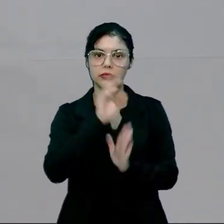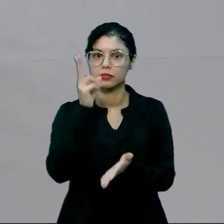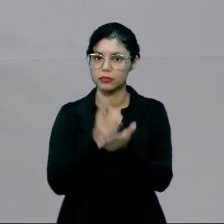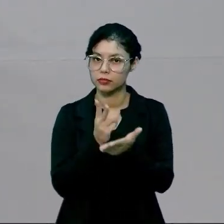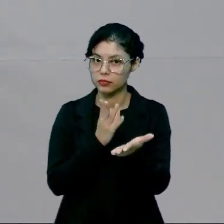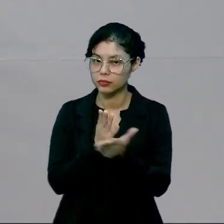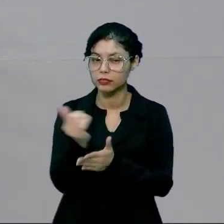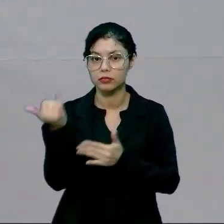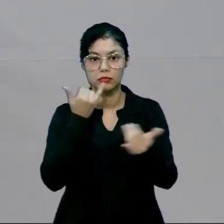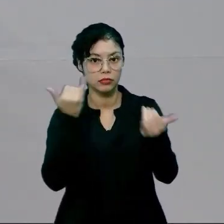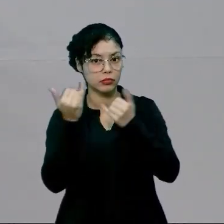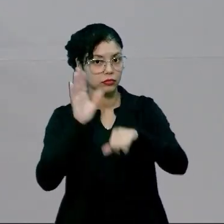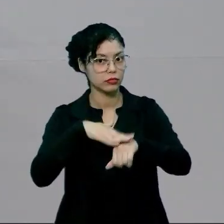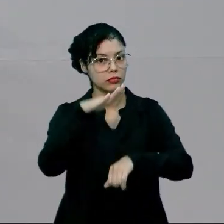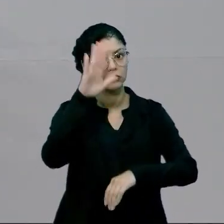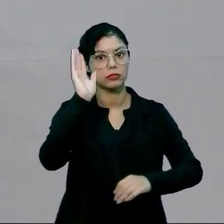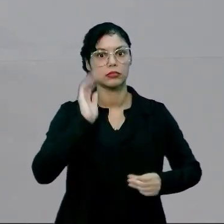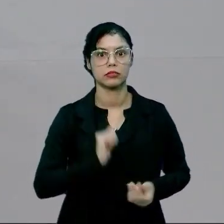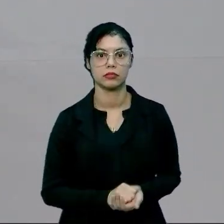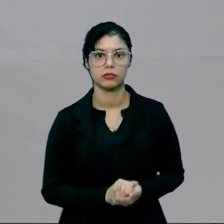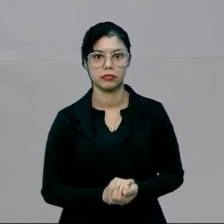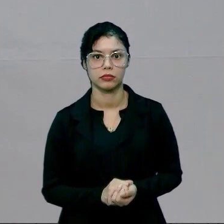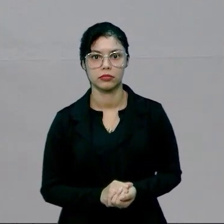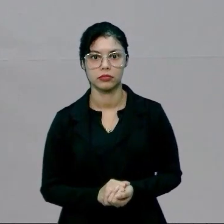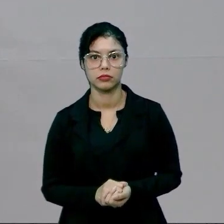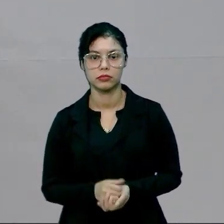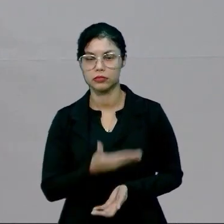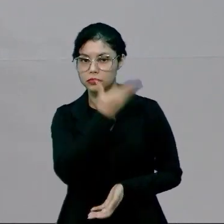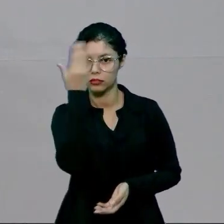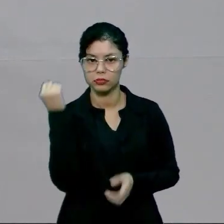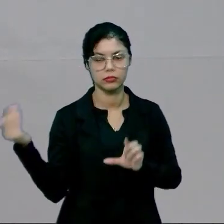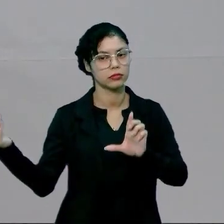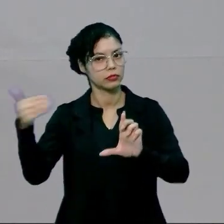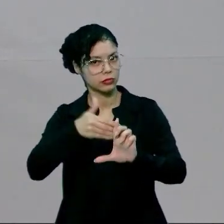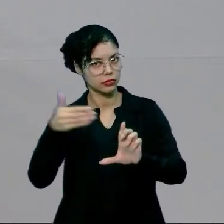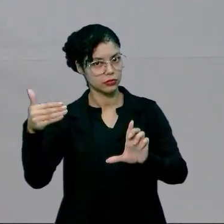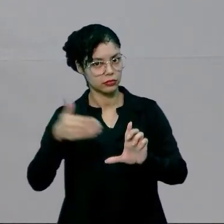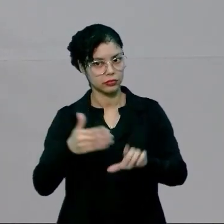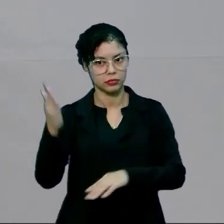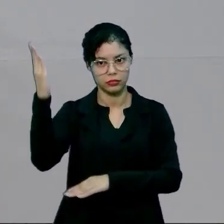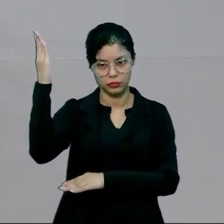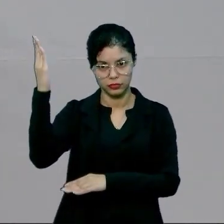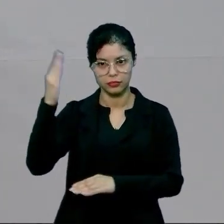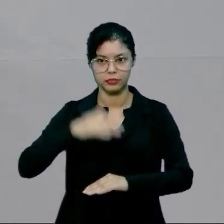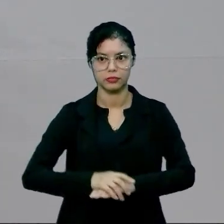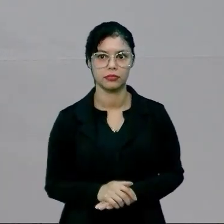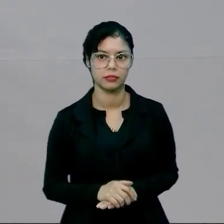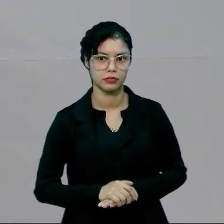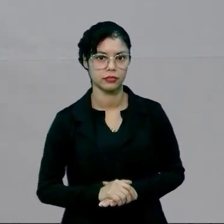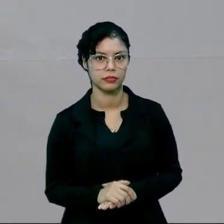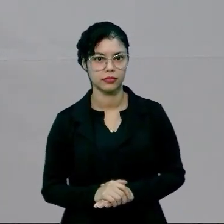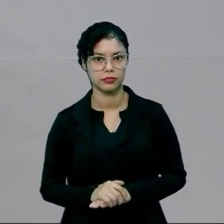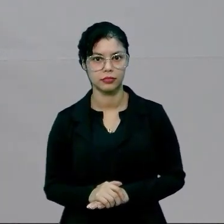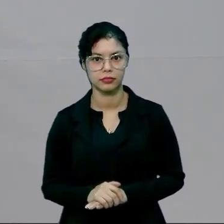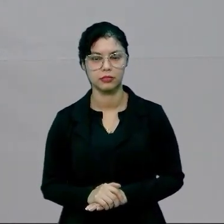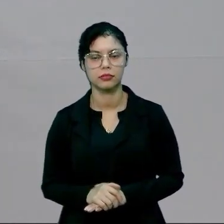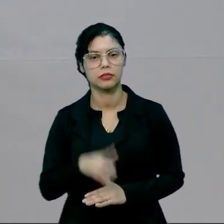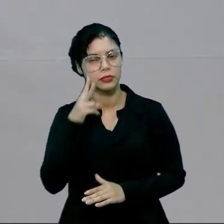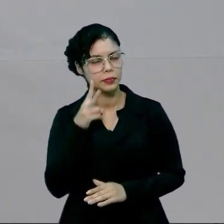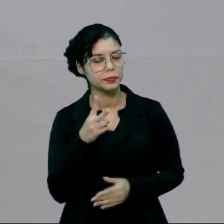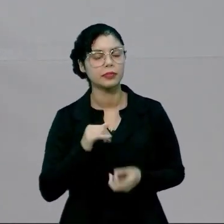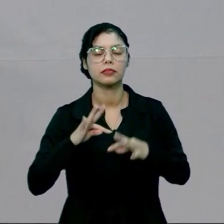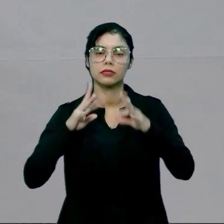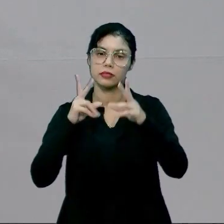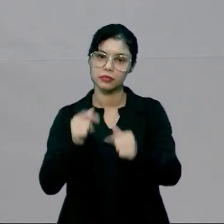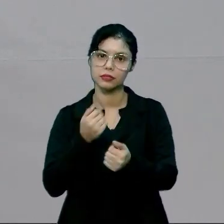Sempre busquem mais informações, tá? Não esqueçam de acessar o nosso portal, tá? Do Eduque, para vocês ficarem por